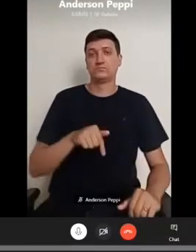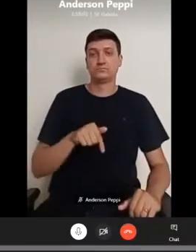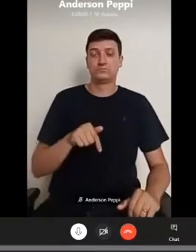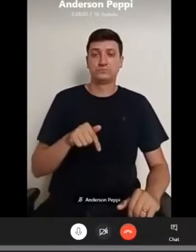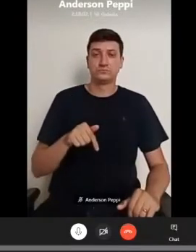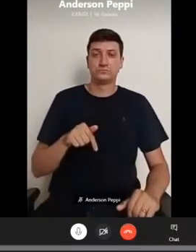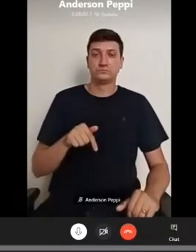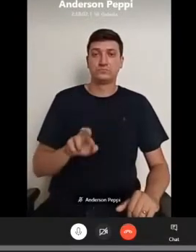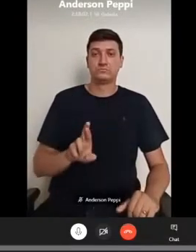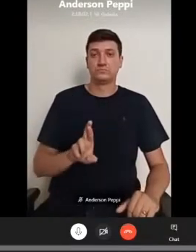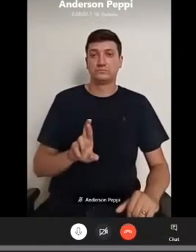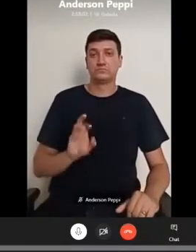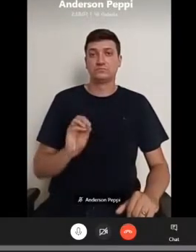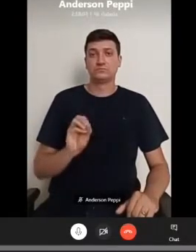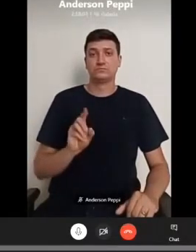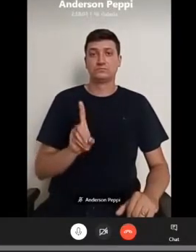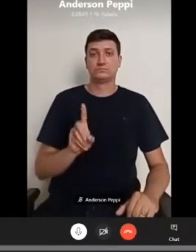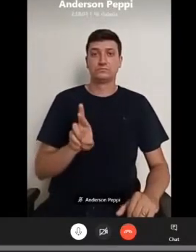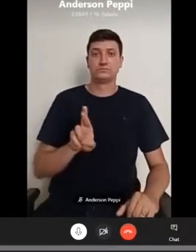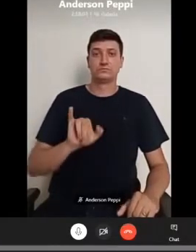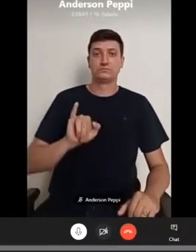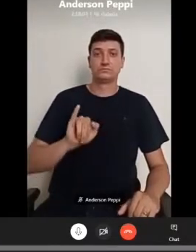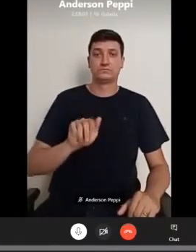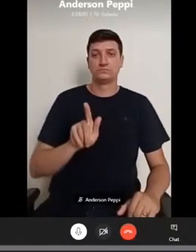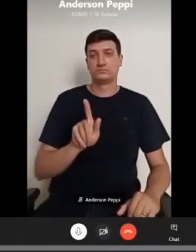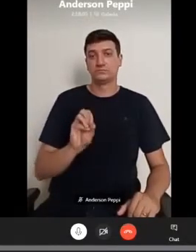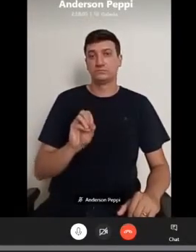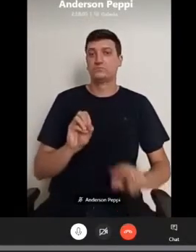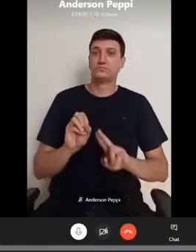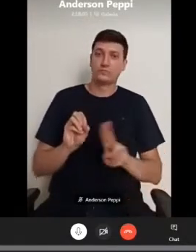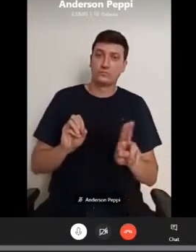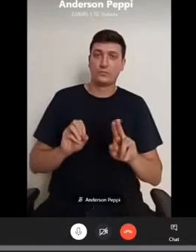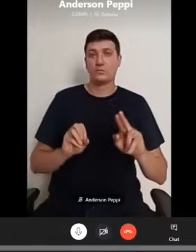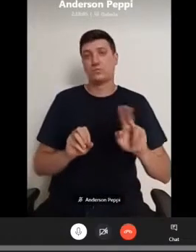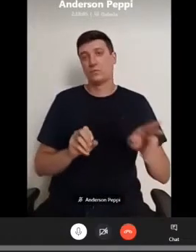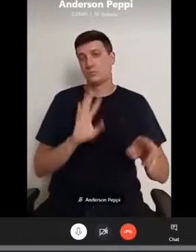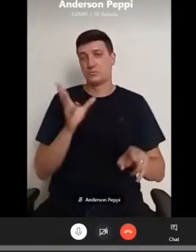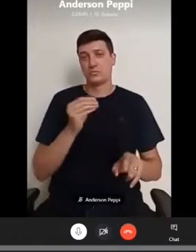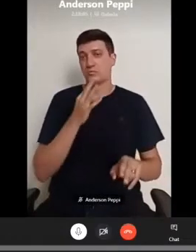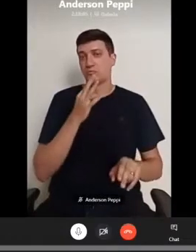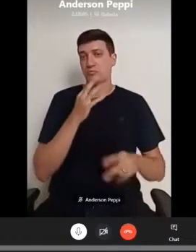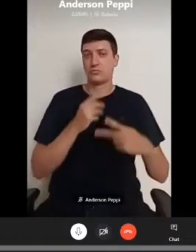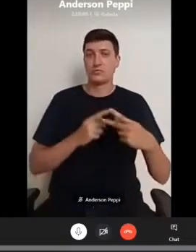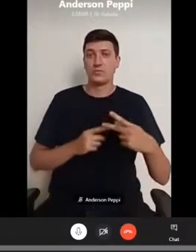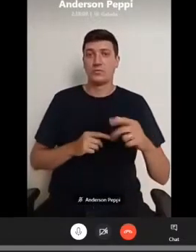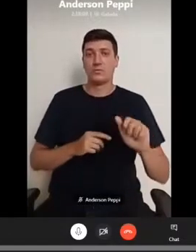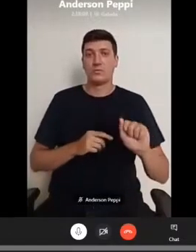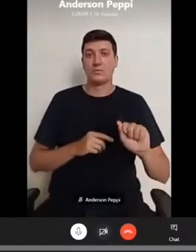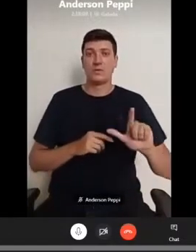Rodrigo Rodrigues, conhecido Palinha, dará continuidade aos trabalhos, que serão